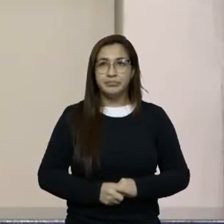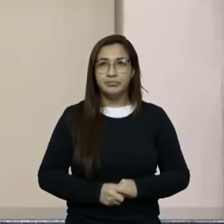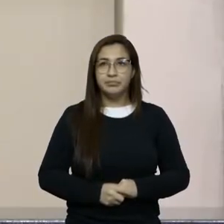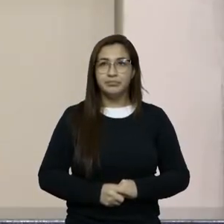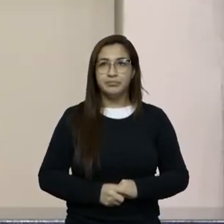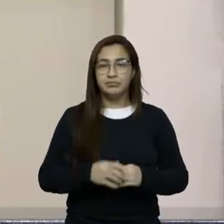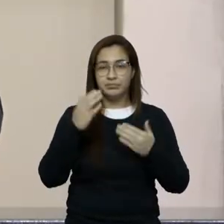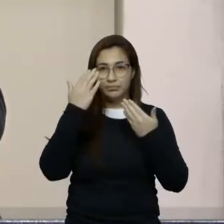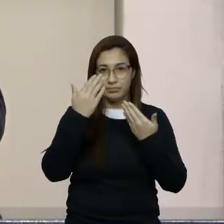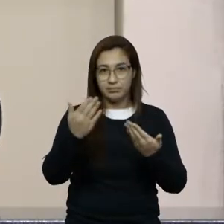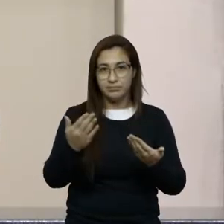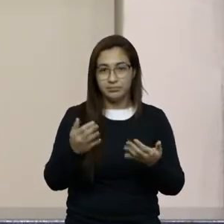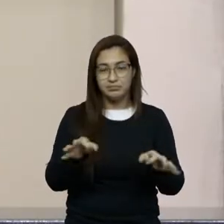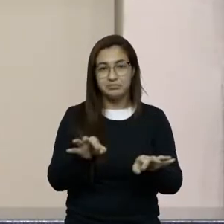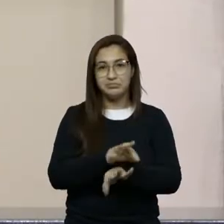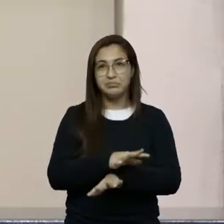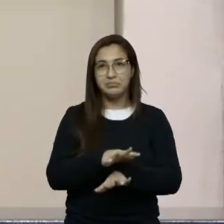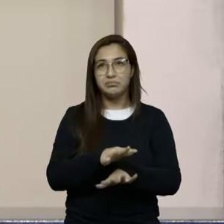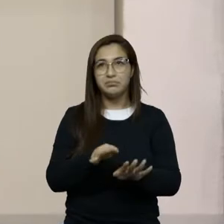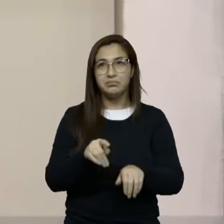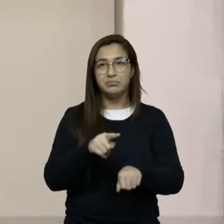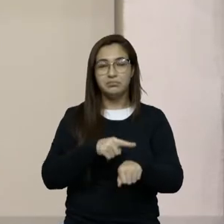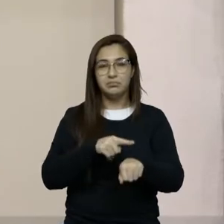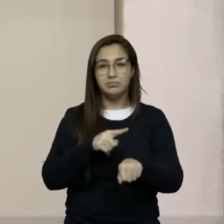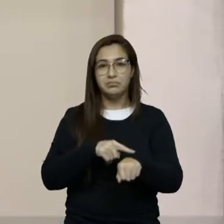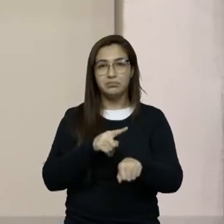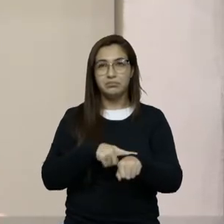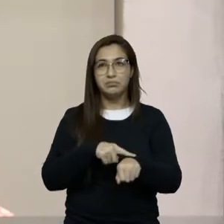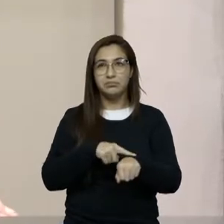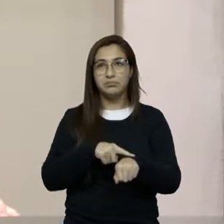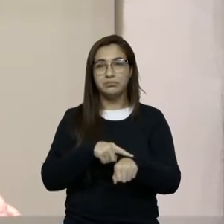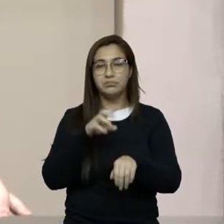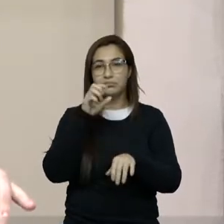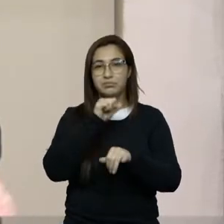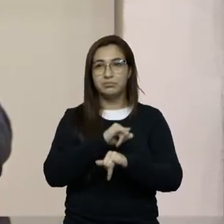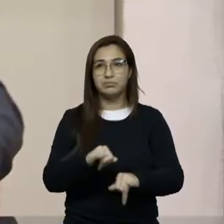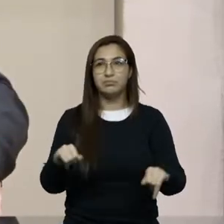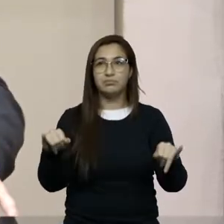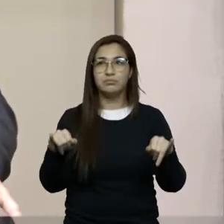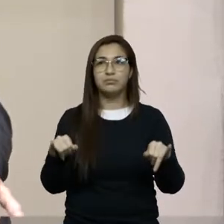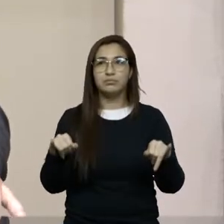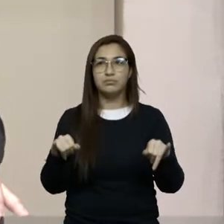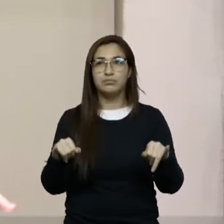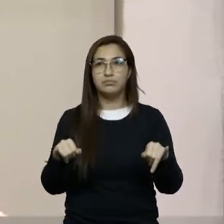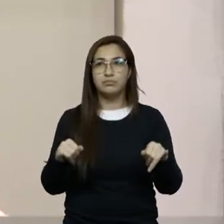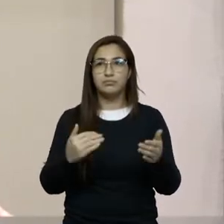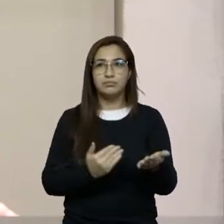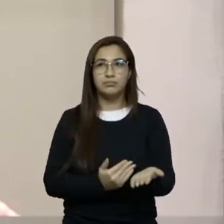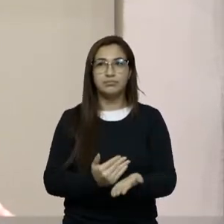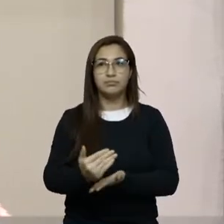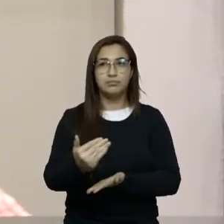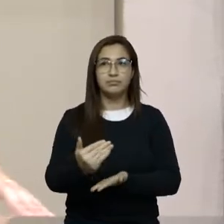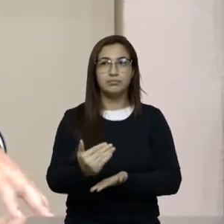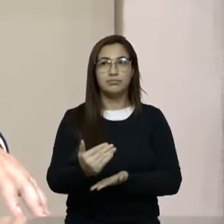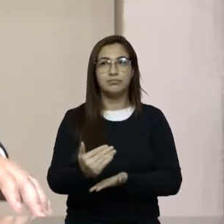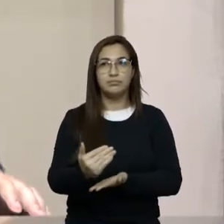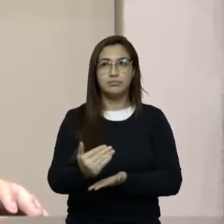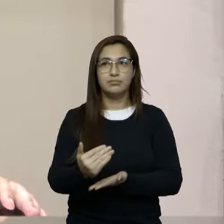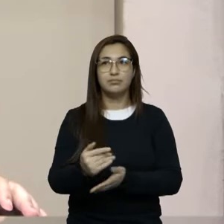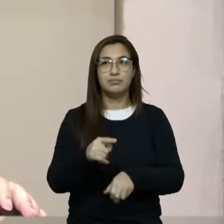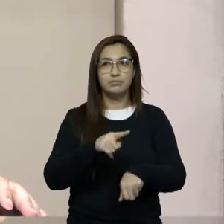ou fim dos do horário de breves comunicações começamos ao